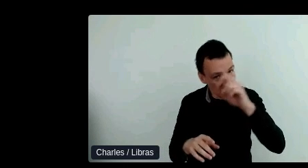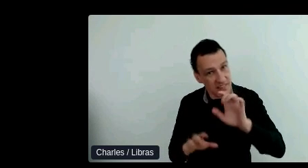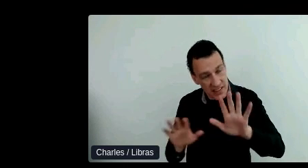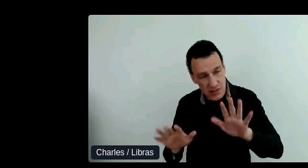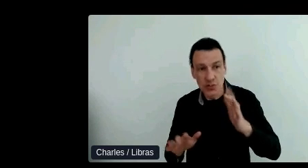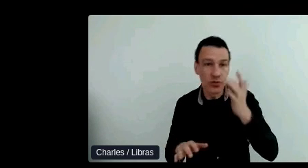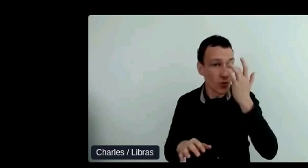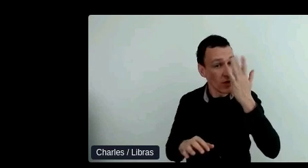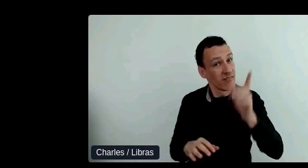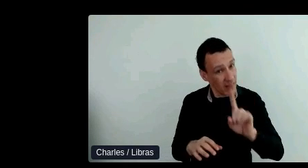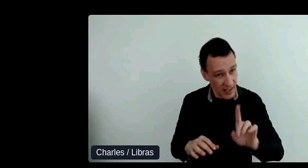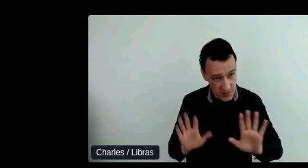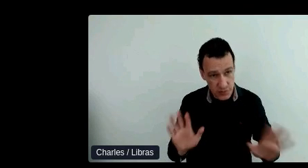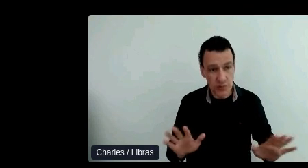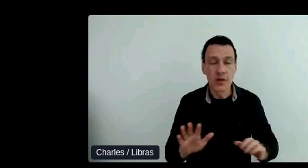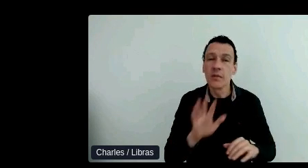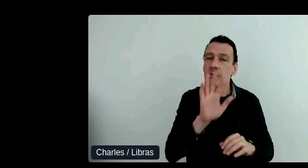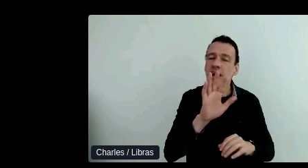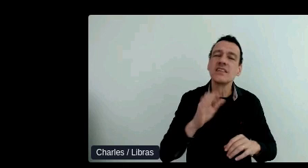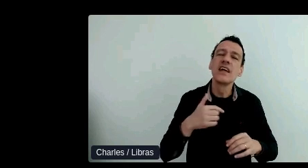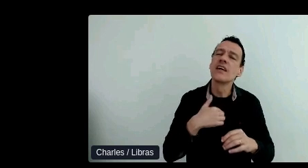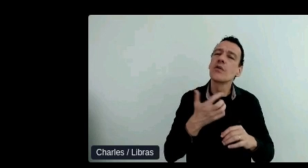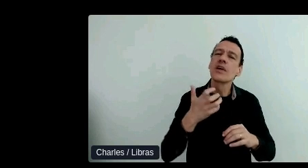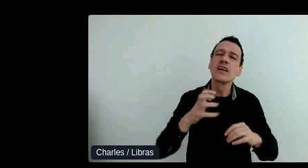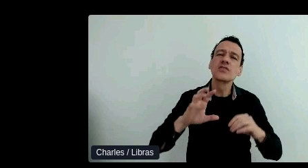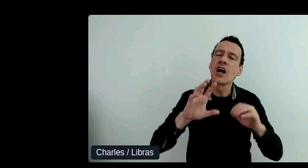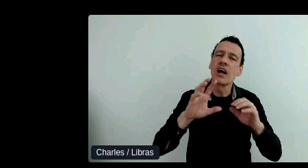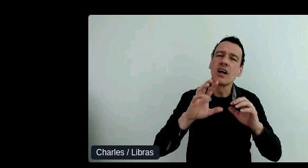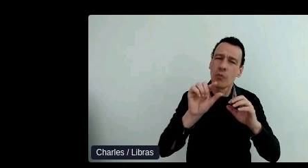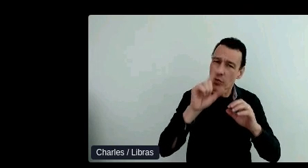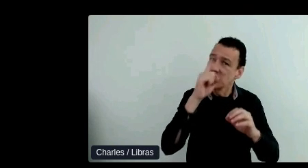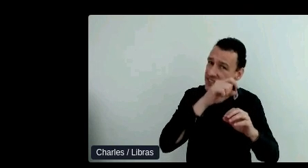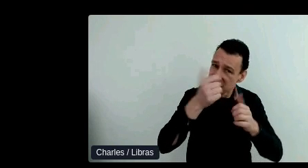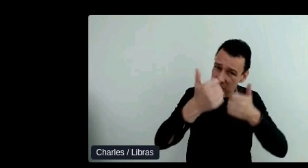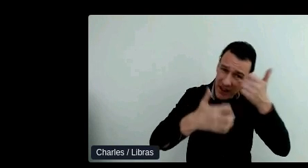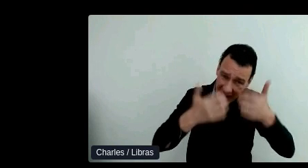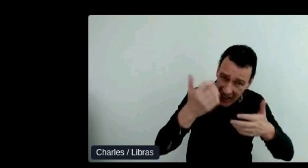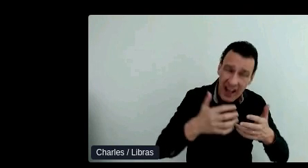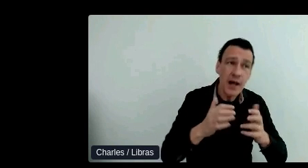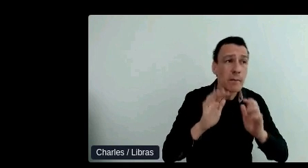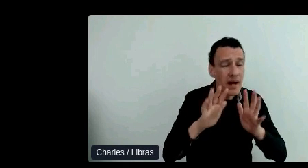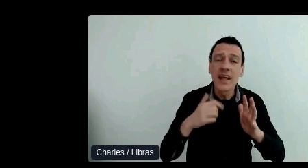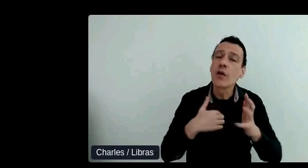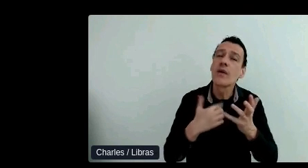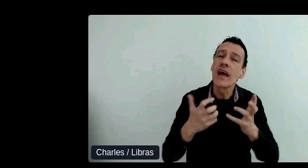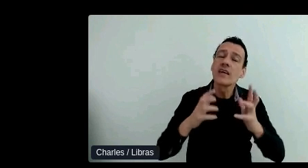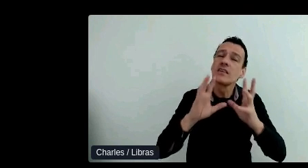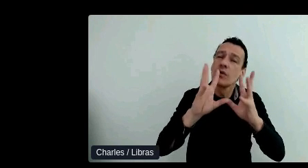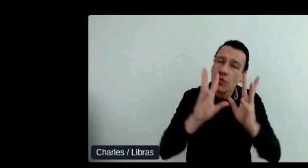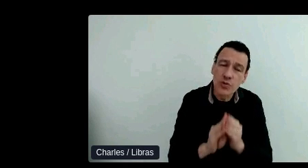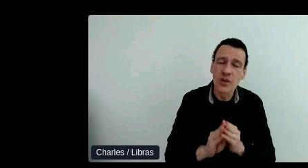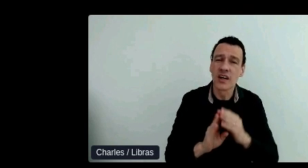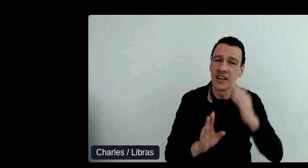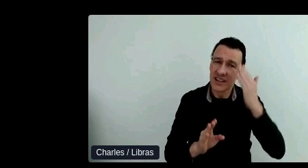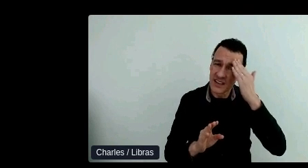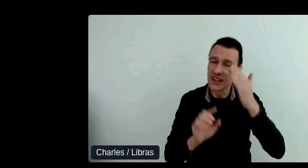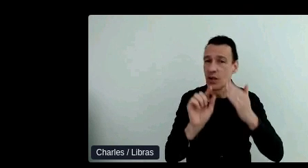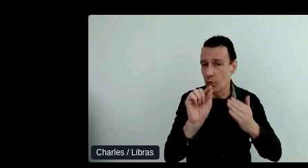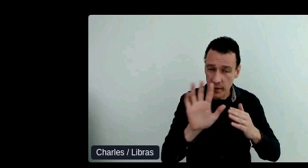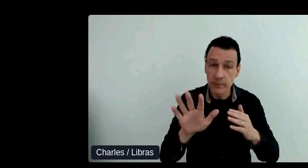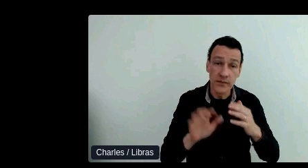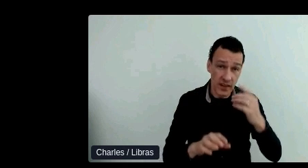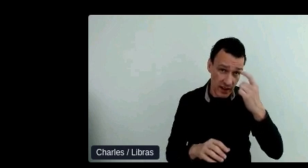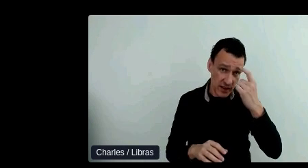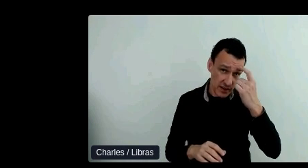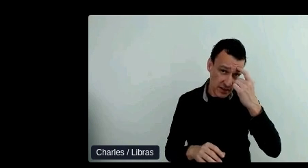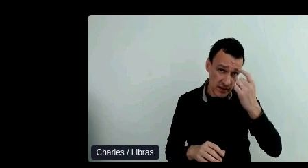o importante disso tudo é compreender que inteligência artificial não quer fazer mal para ninguém, ela